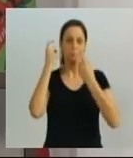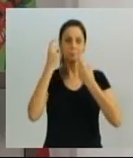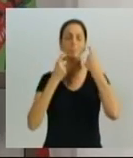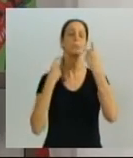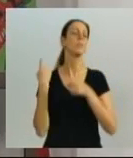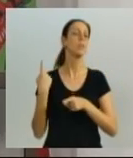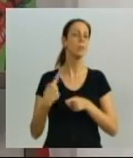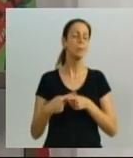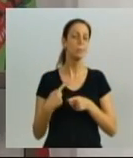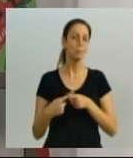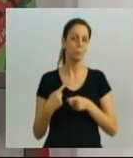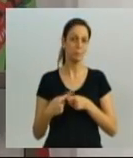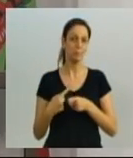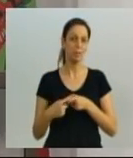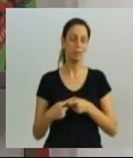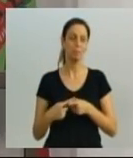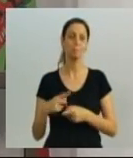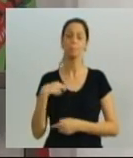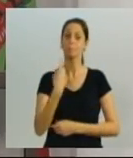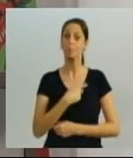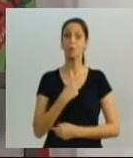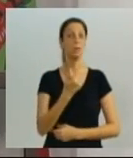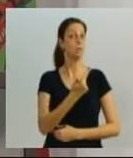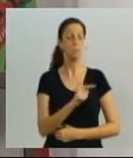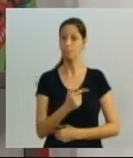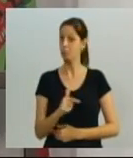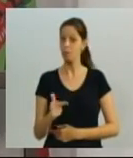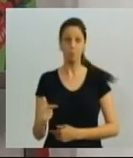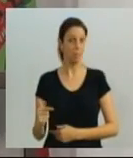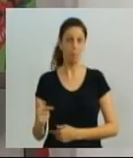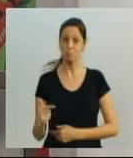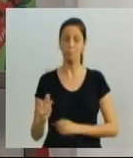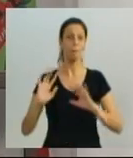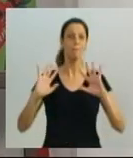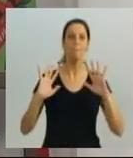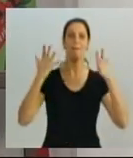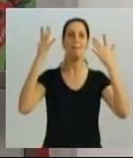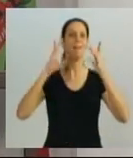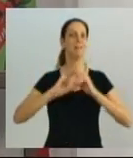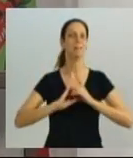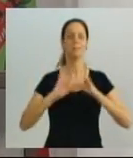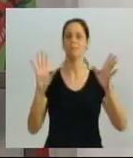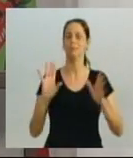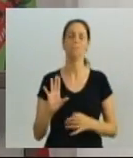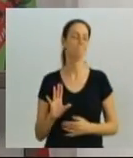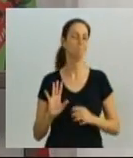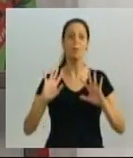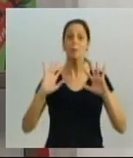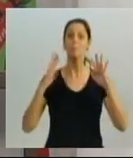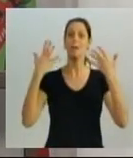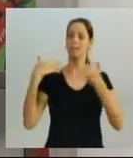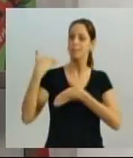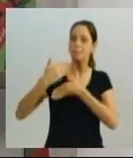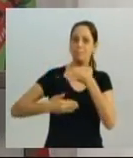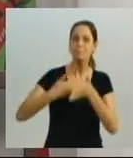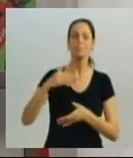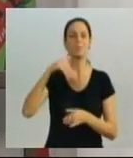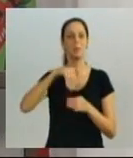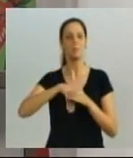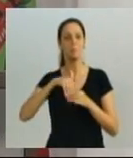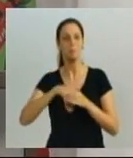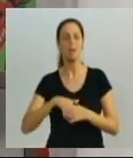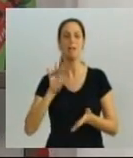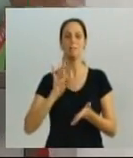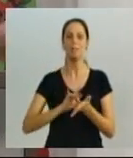porque nós não teremos a chamada festa da democracia. A festa do processo eleitoral, aquela coisa na frente de